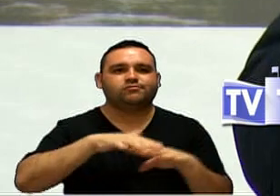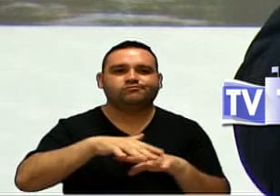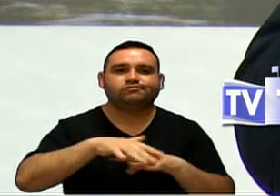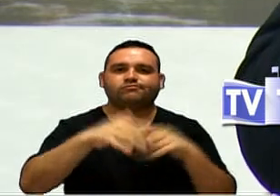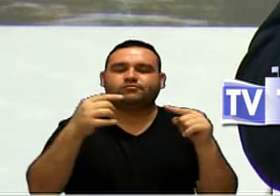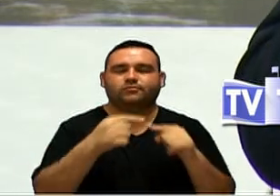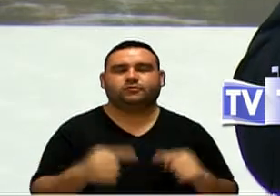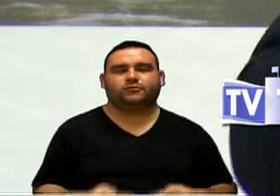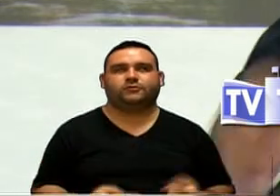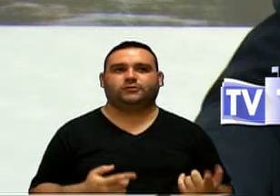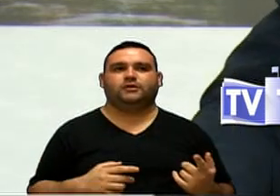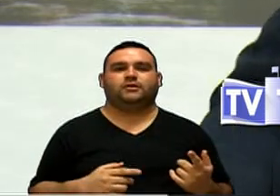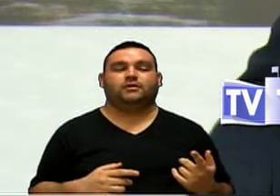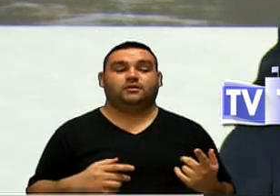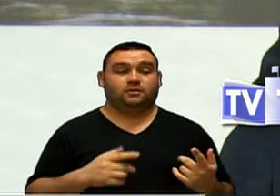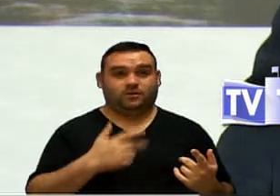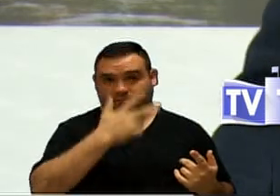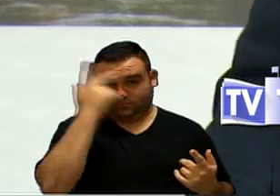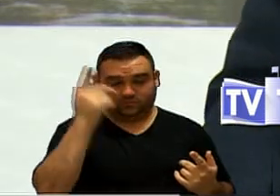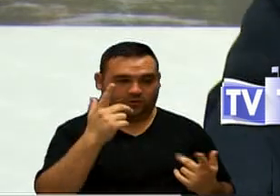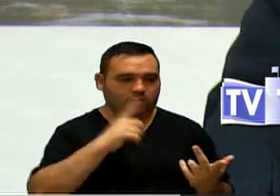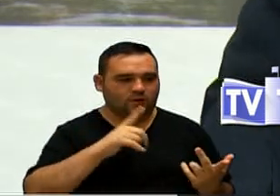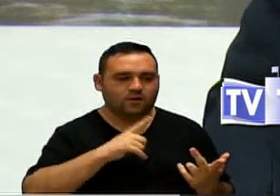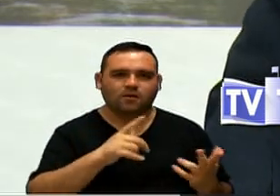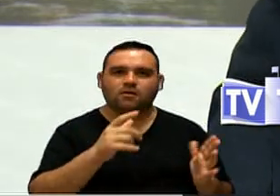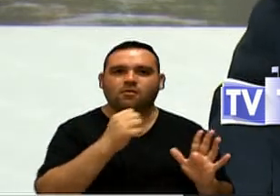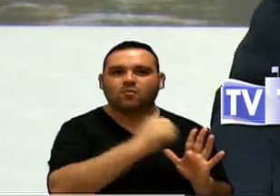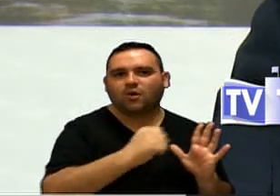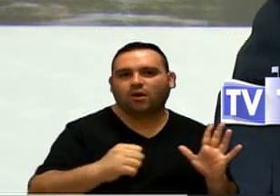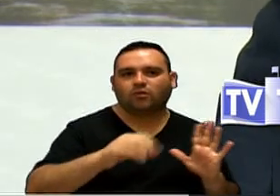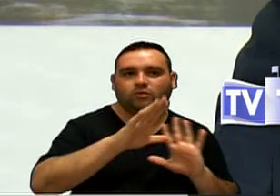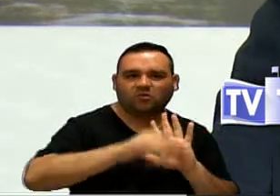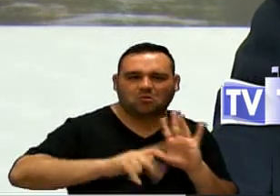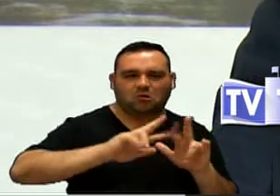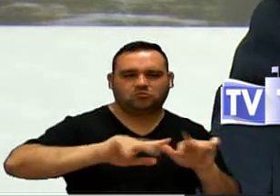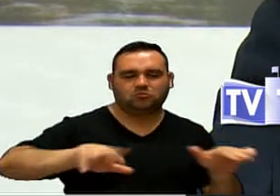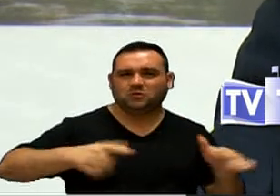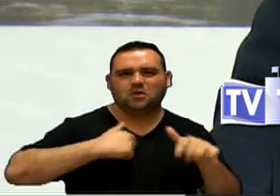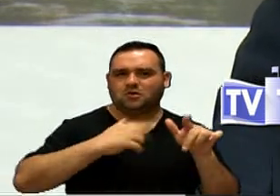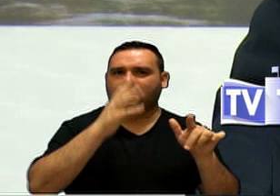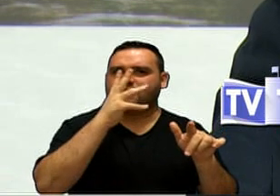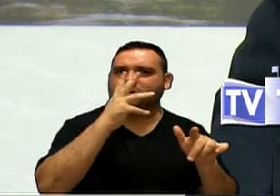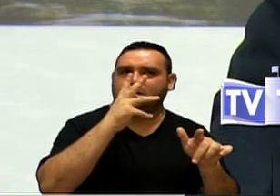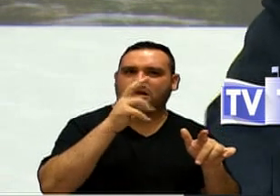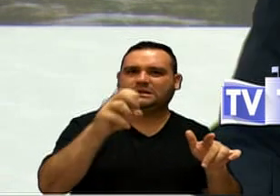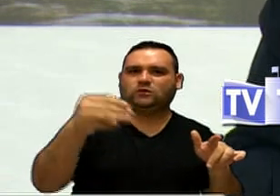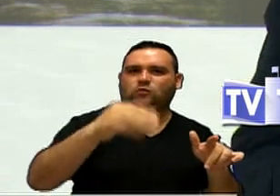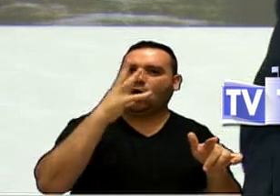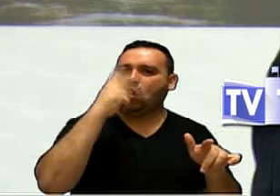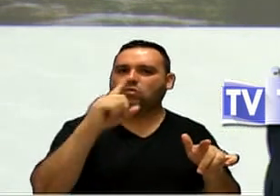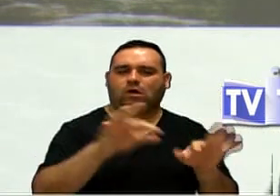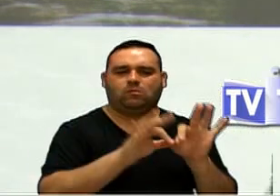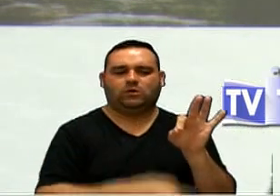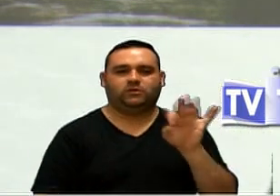relacionados à criminalidade. Eu não vou demorar mais do que